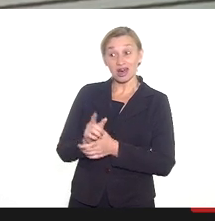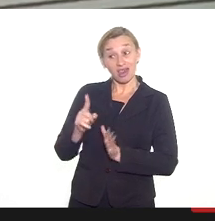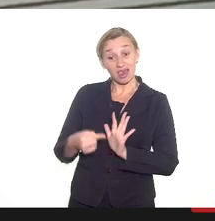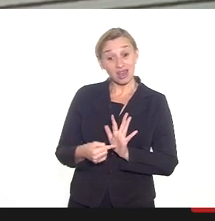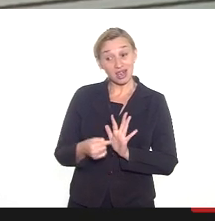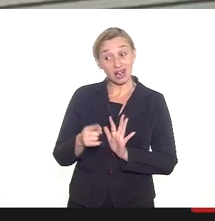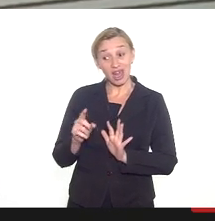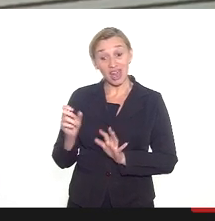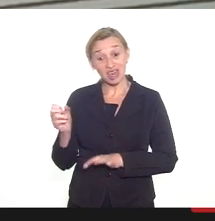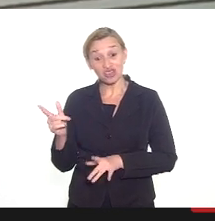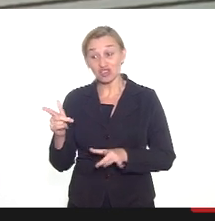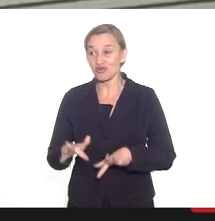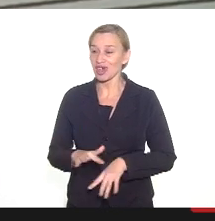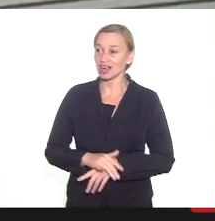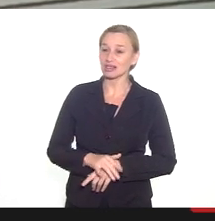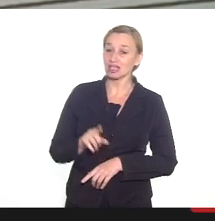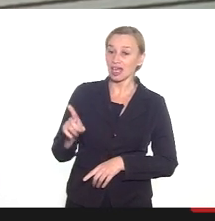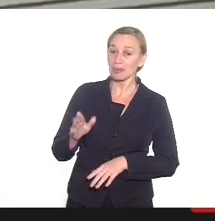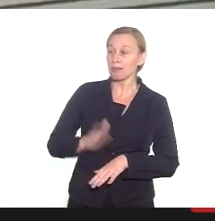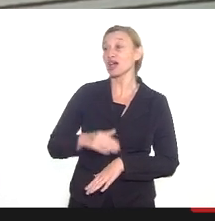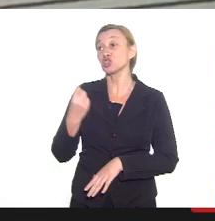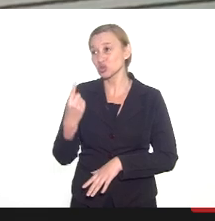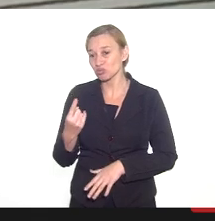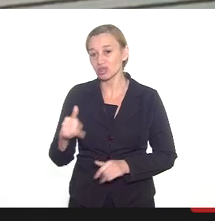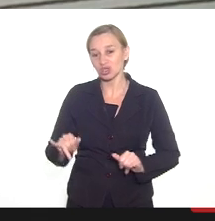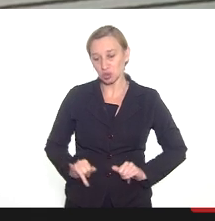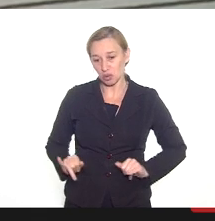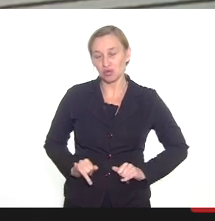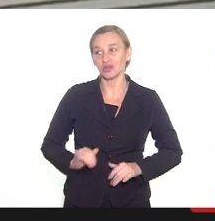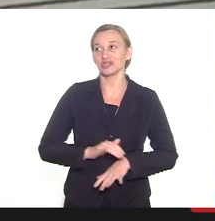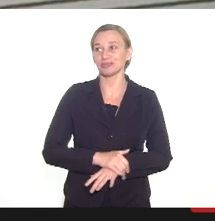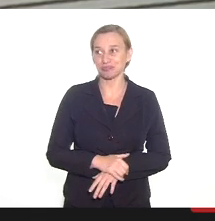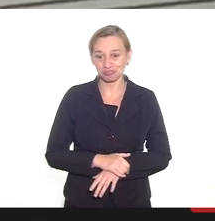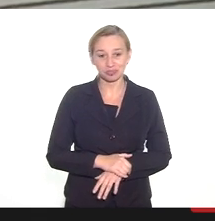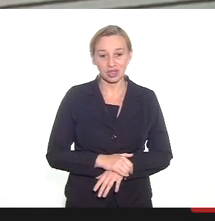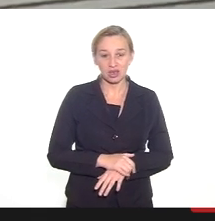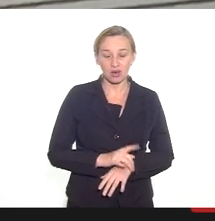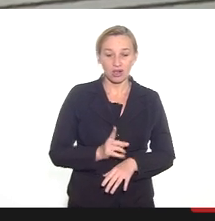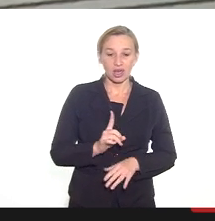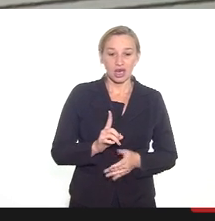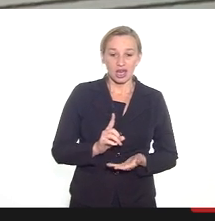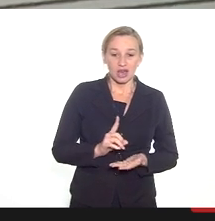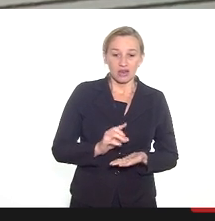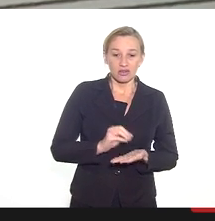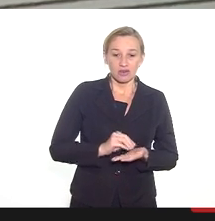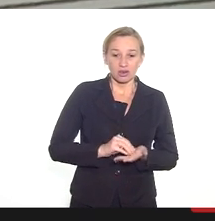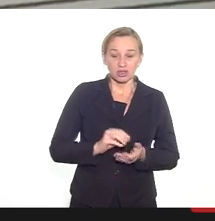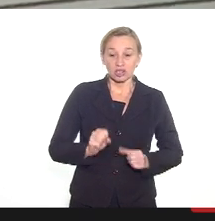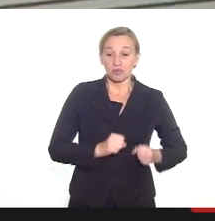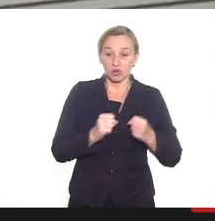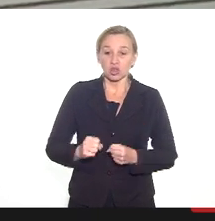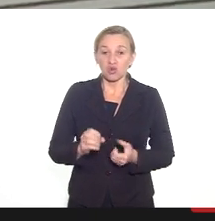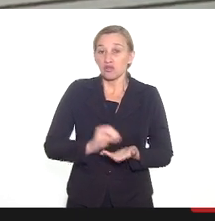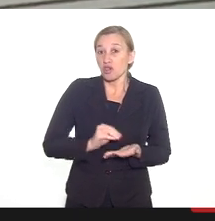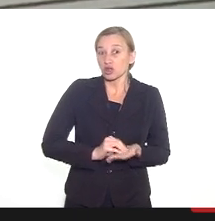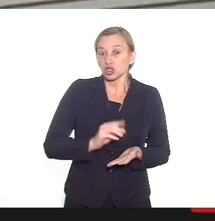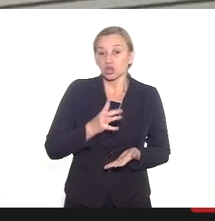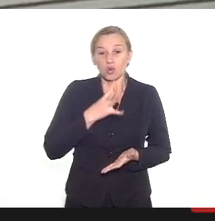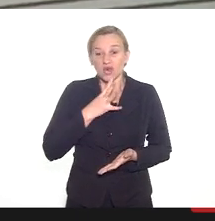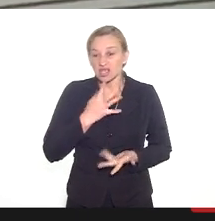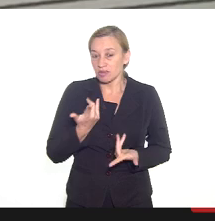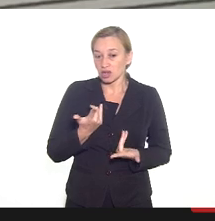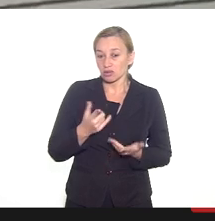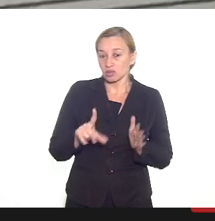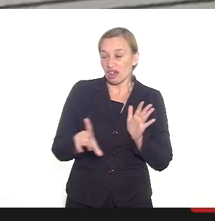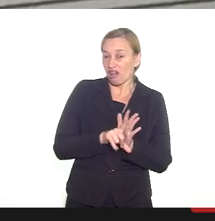para todo mundo e ela é só um dos casos. Então, não é só uma questão de ausência de poder, ou de desconhecimento do funcionamento